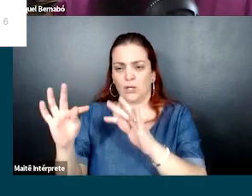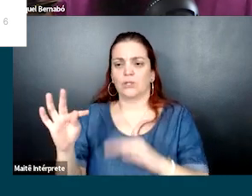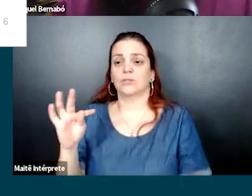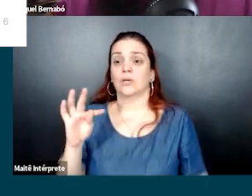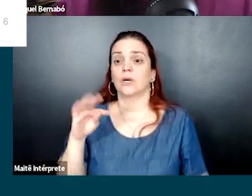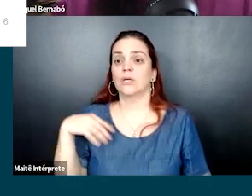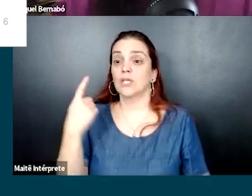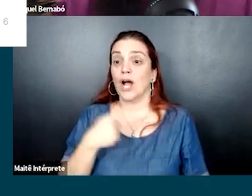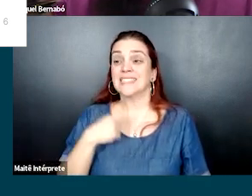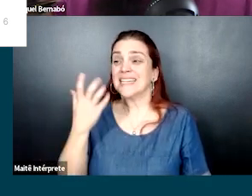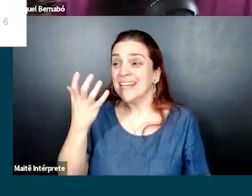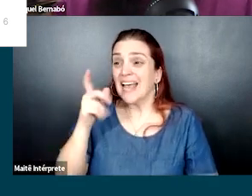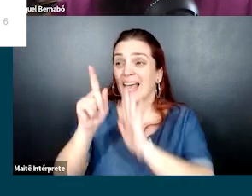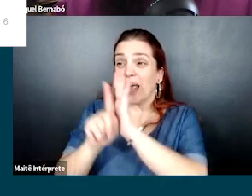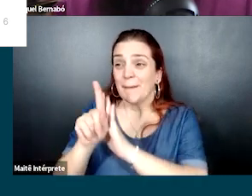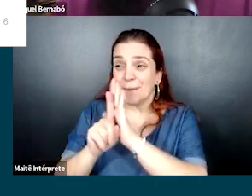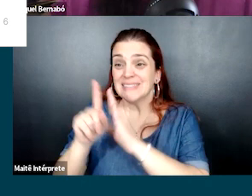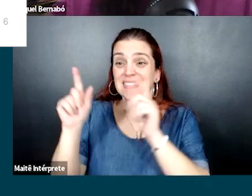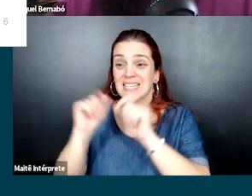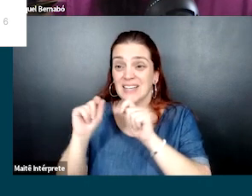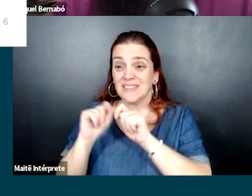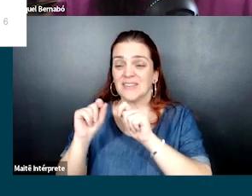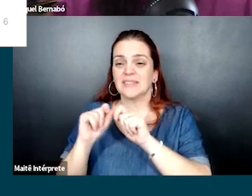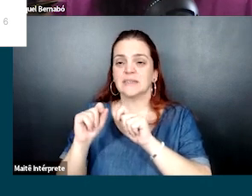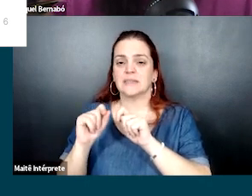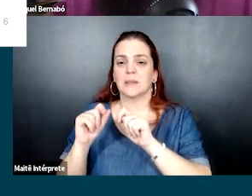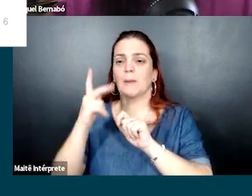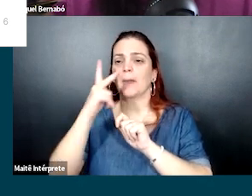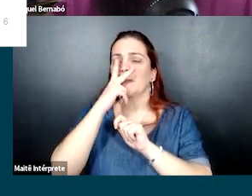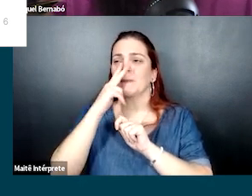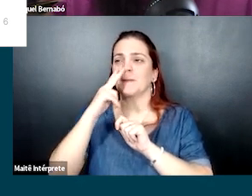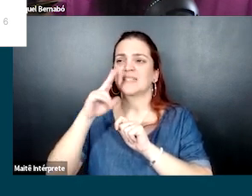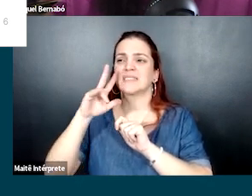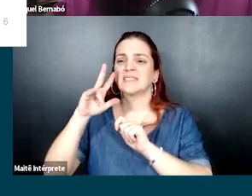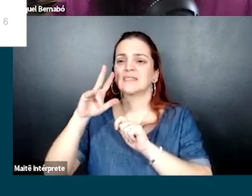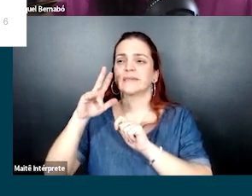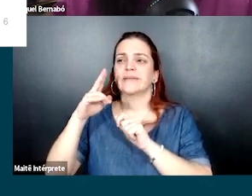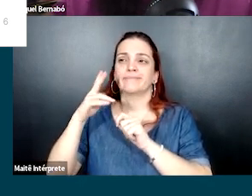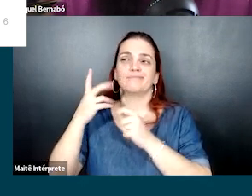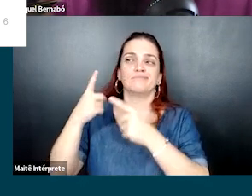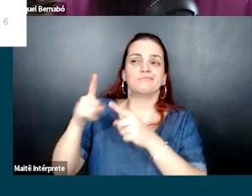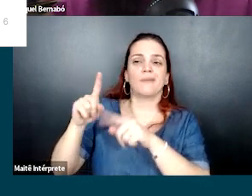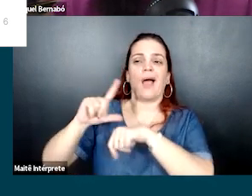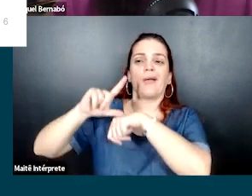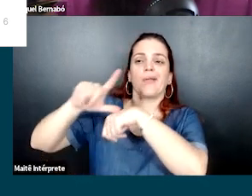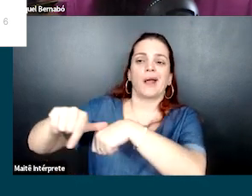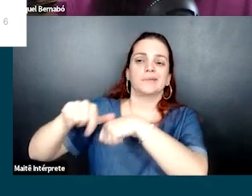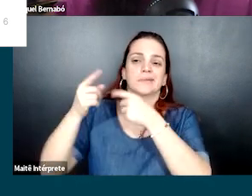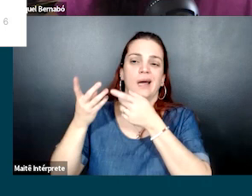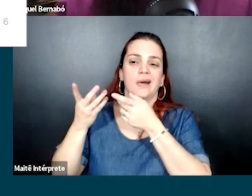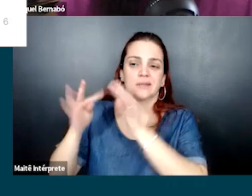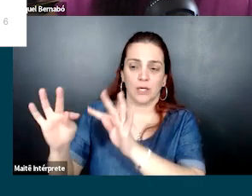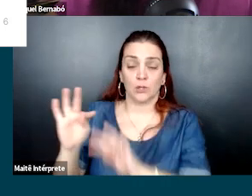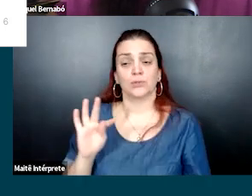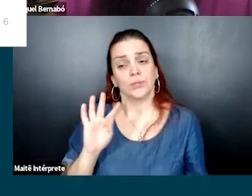né? Então, era um ambiente que, quando a gente cogitava fazer pesquisa, parecia que a gente estava querendo atrasar o ritmo